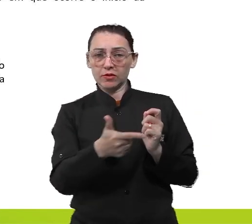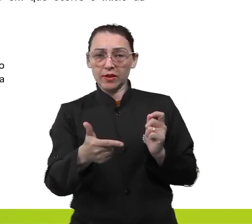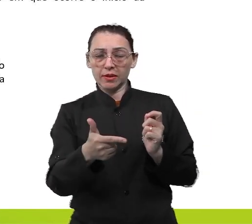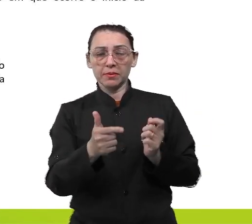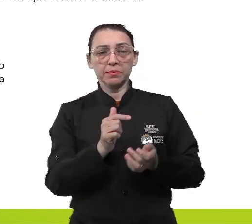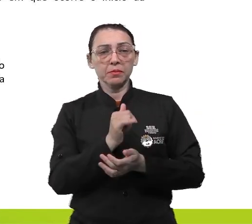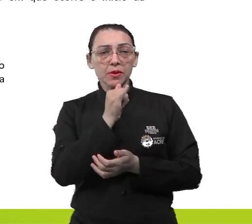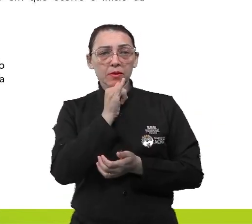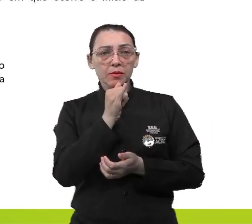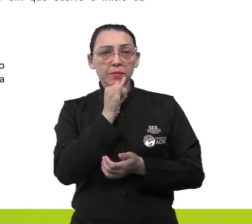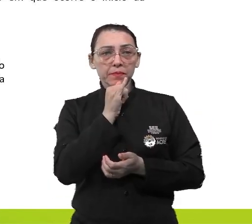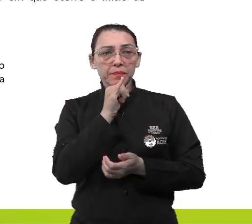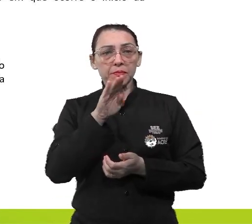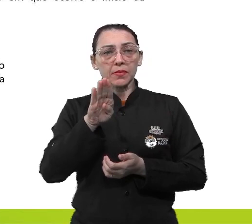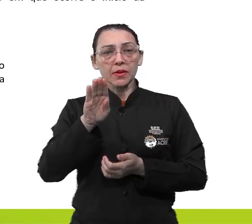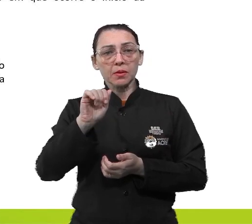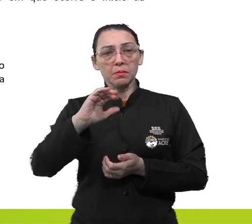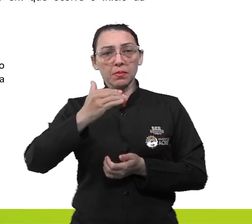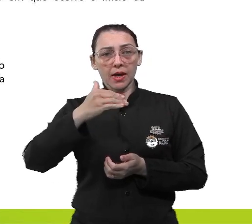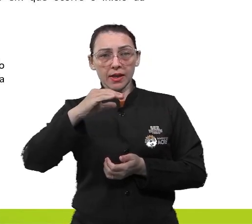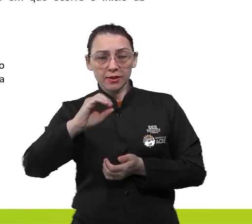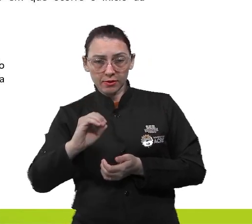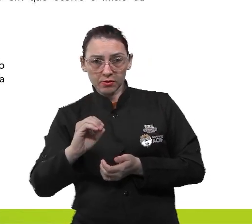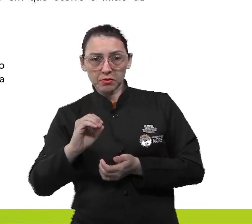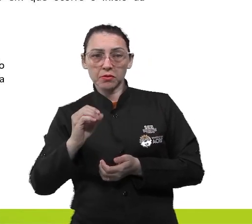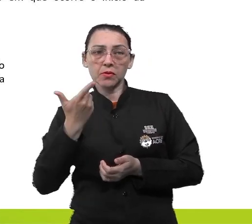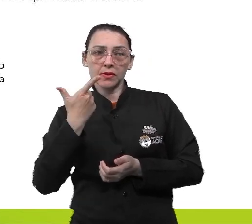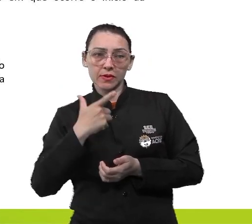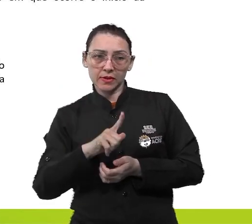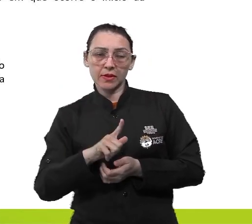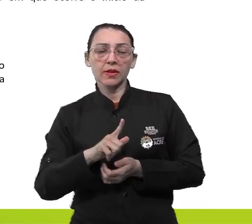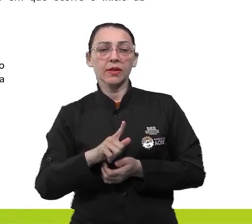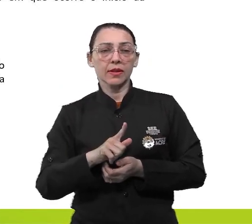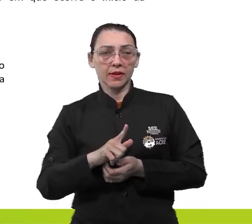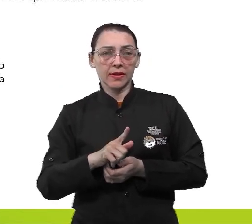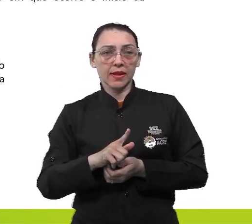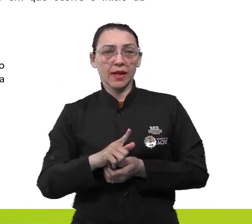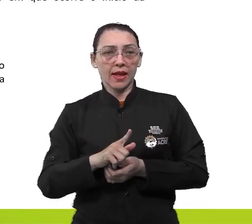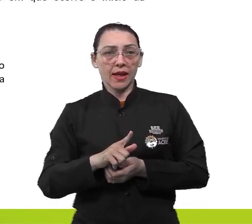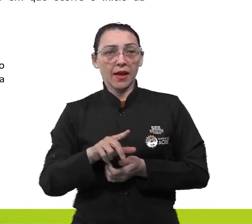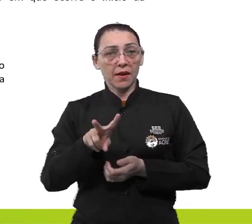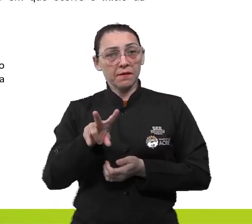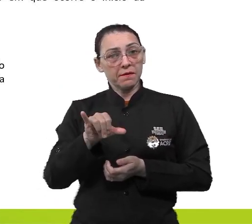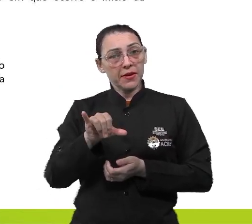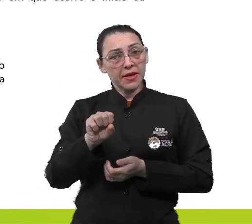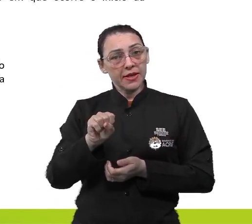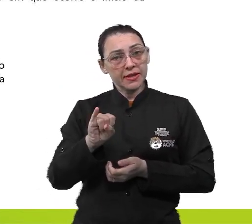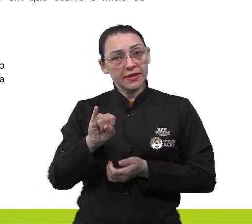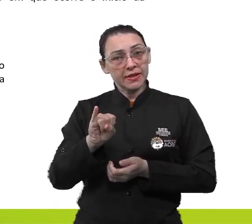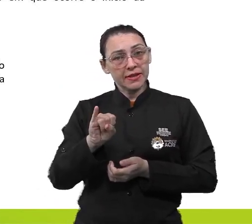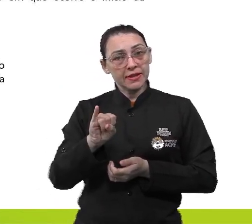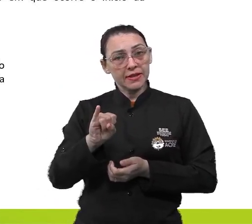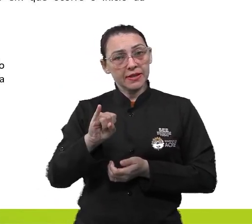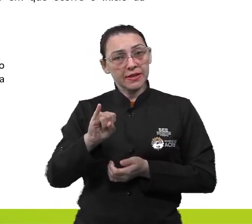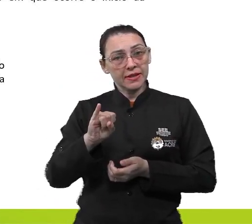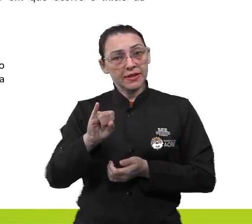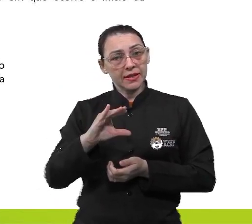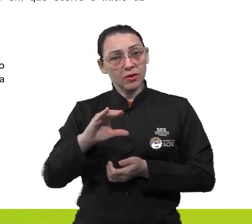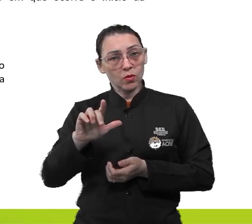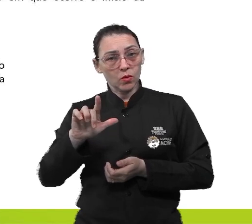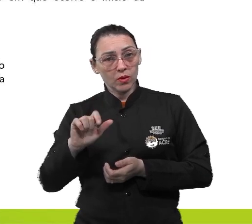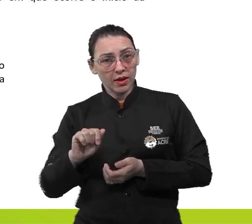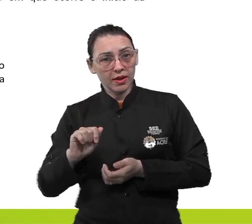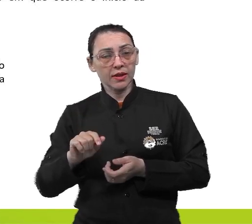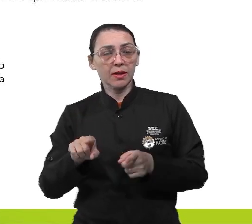tranquilamente? Temos o baço, é um órgão que a gente consegue viver sem. Vesícula biliar também é um órgão que a gente consegue viver